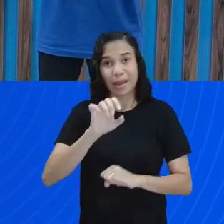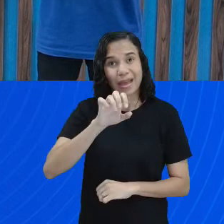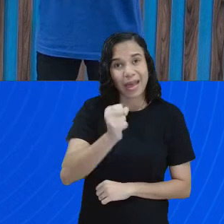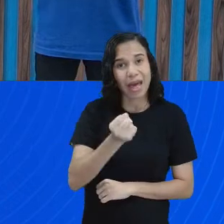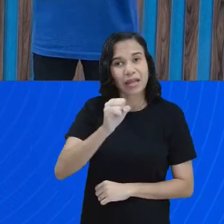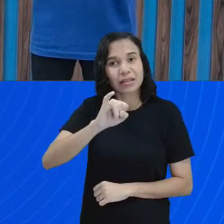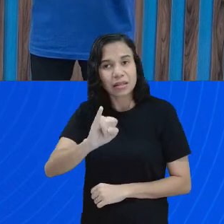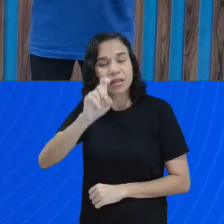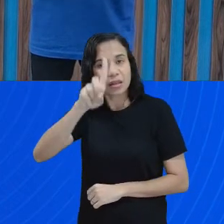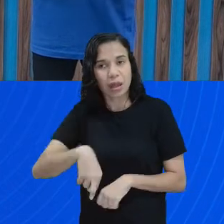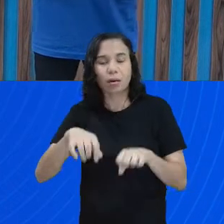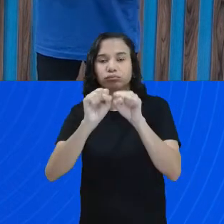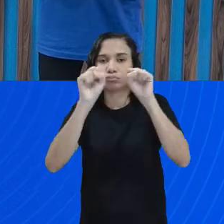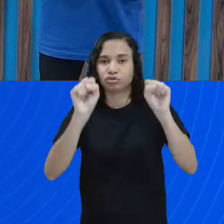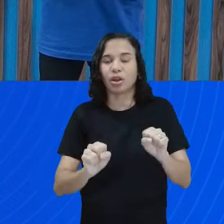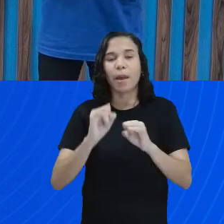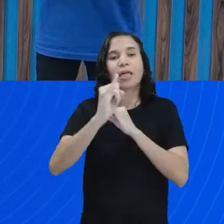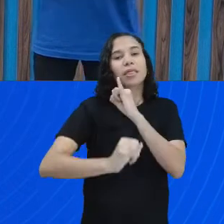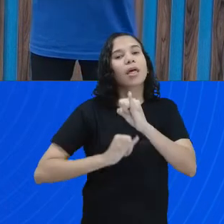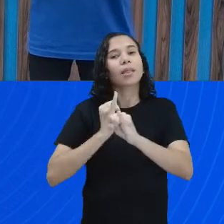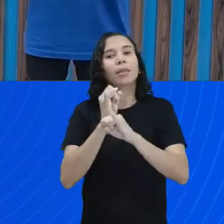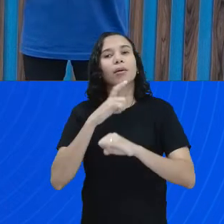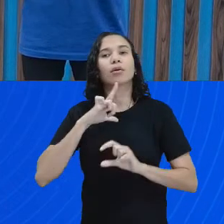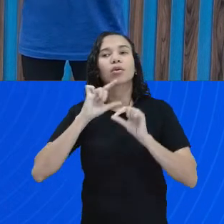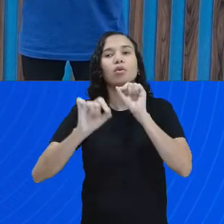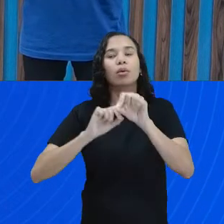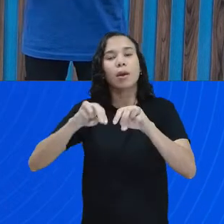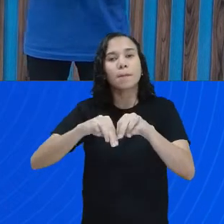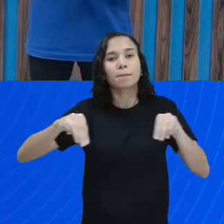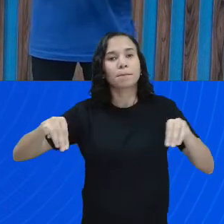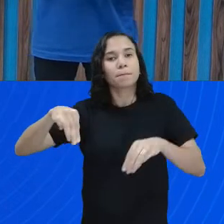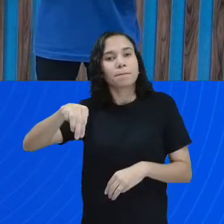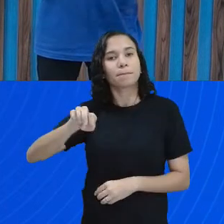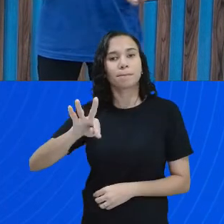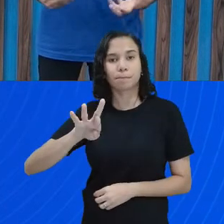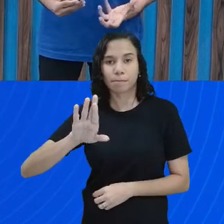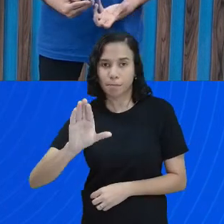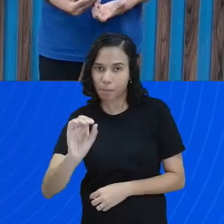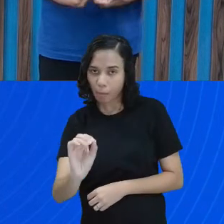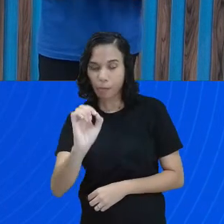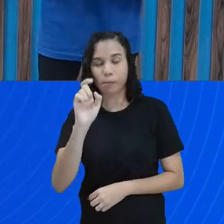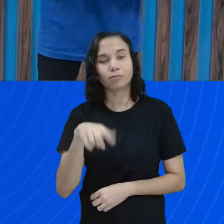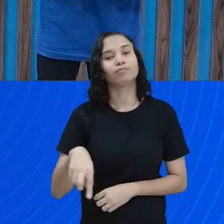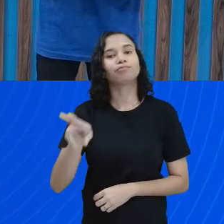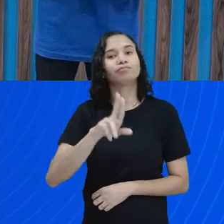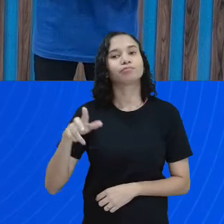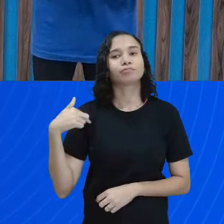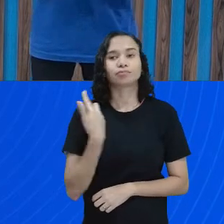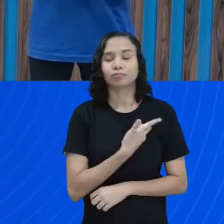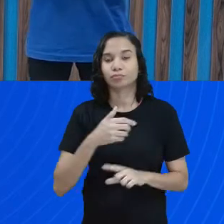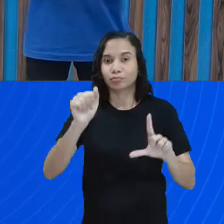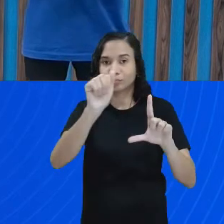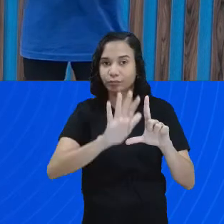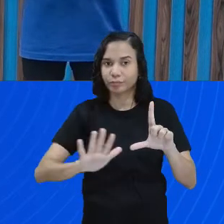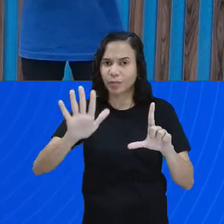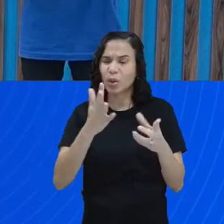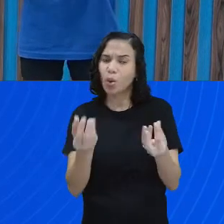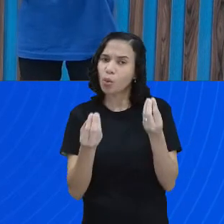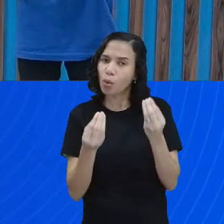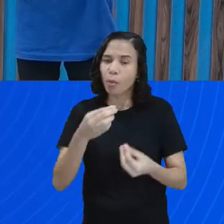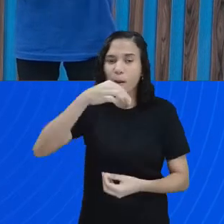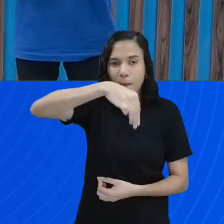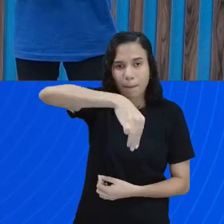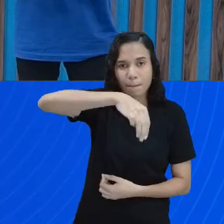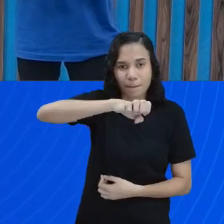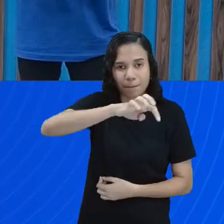Sistema Internacional, eu tenho um padrão que é o metro. Metro é o sistema de unidade de medidas que a gente vai calcular a área. E como é metro vezes